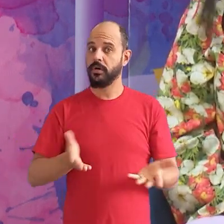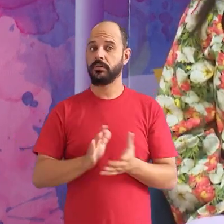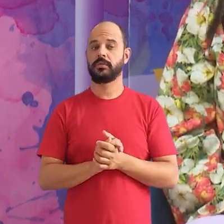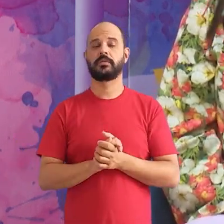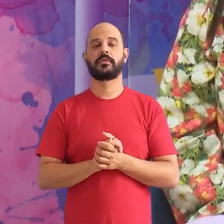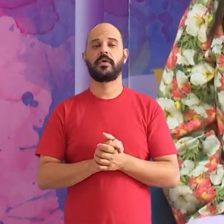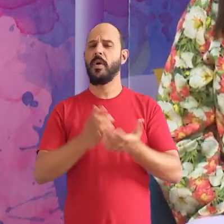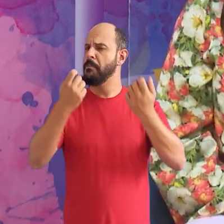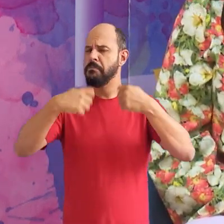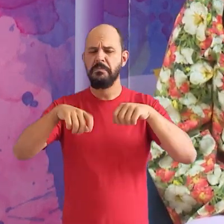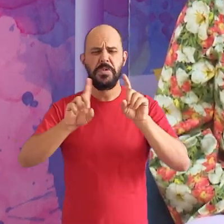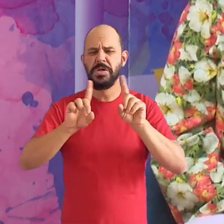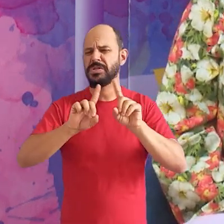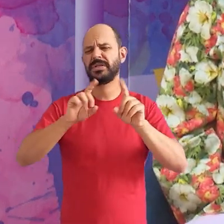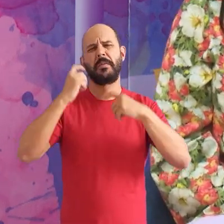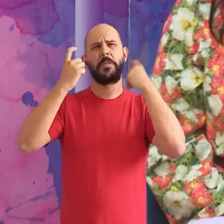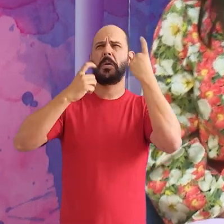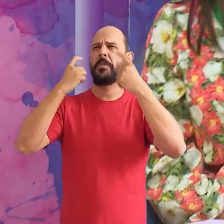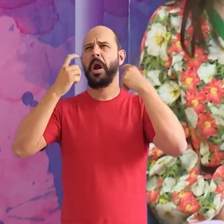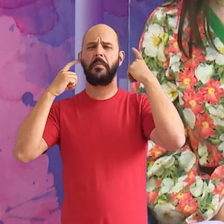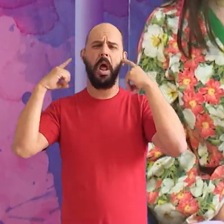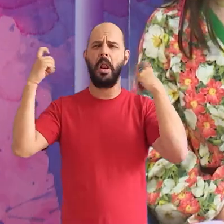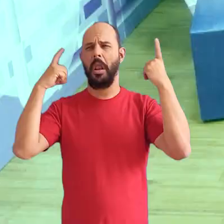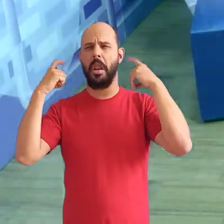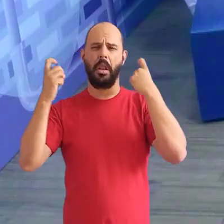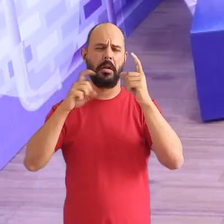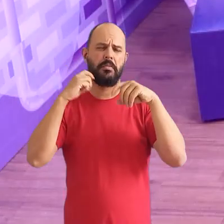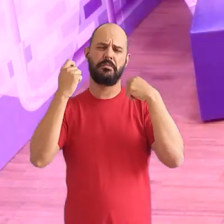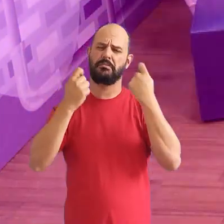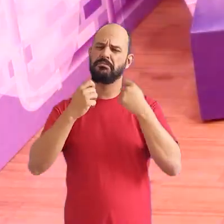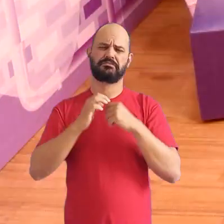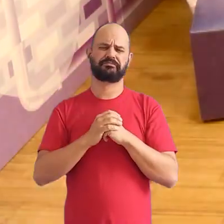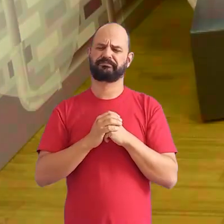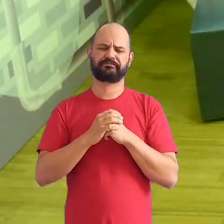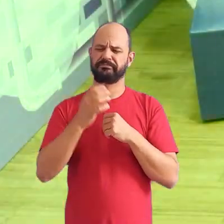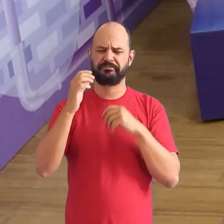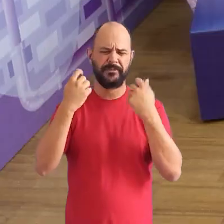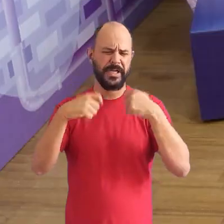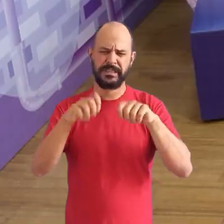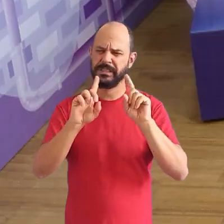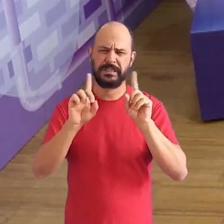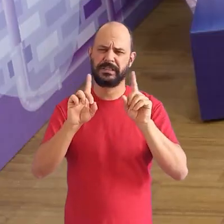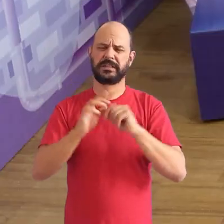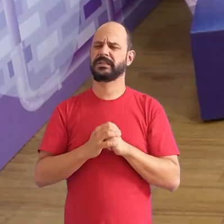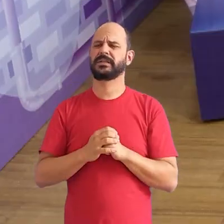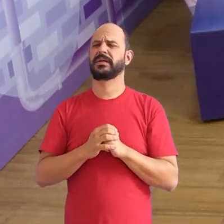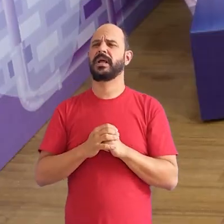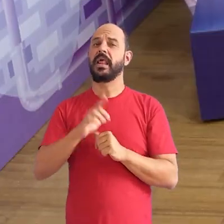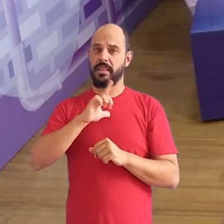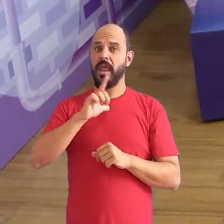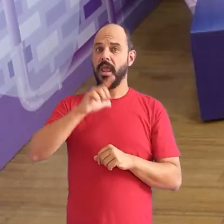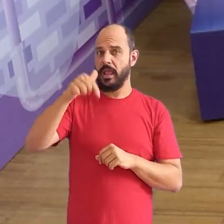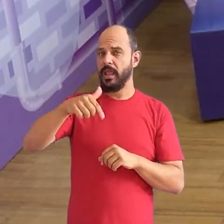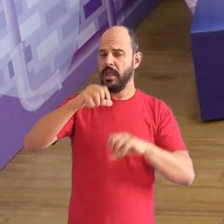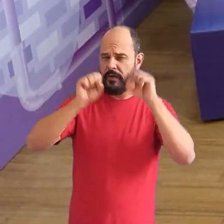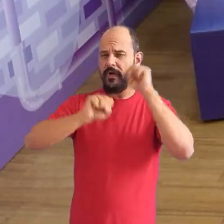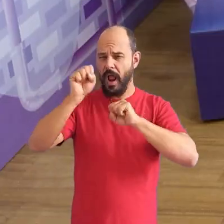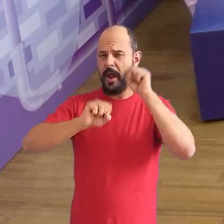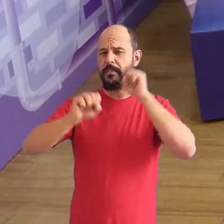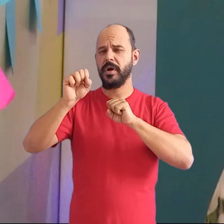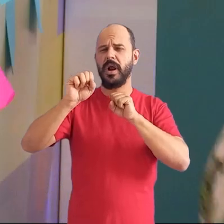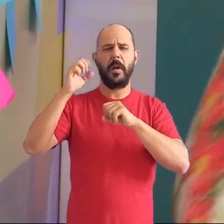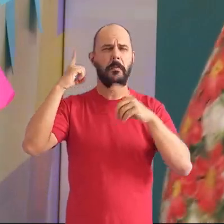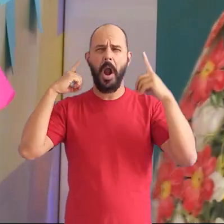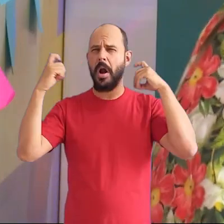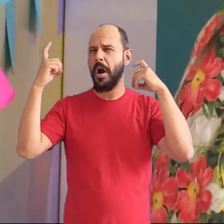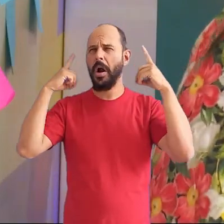além do mais, não precisa se preocupar com barulhos. O que mais tem na nossa fábrica de sonhos é